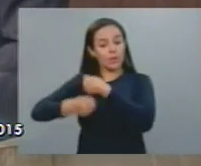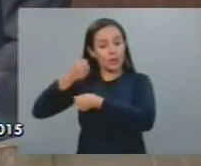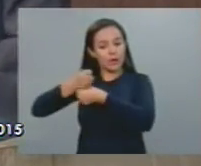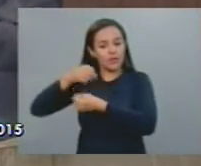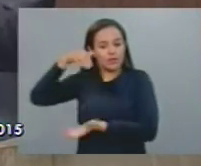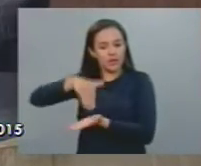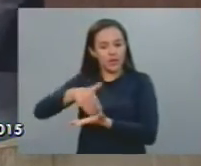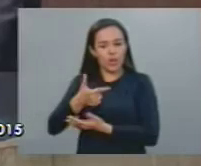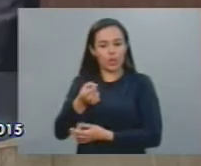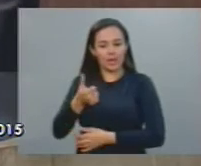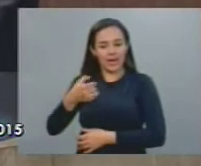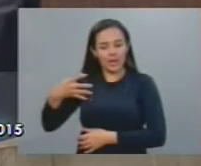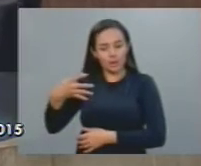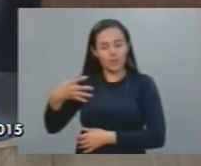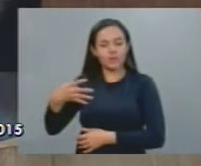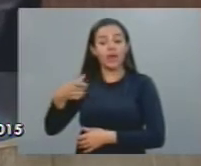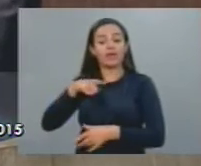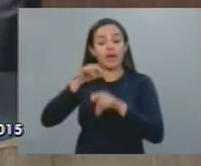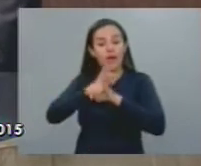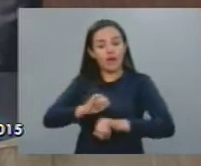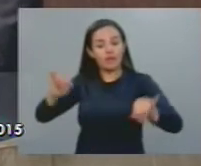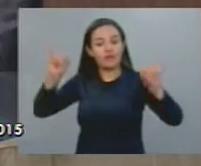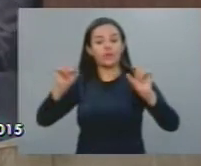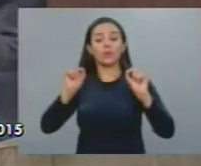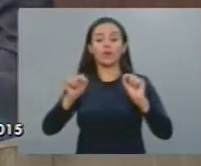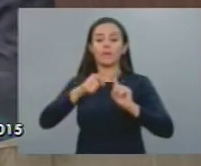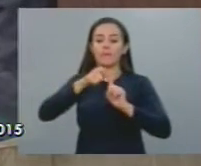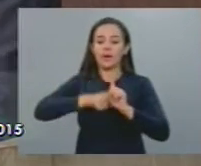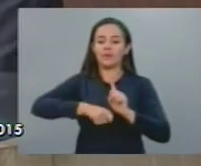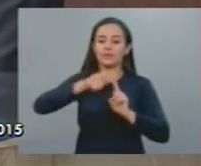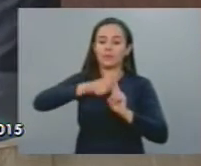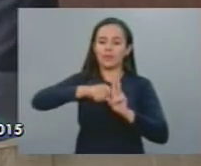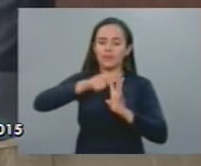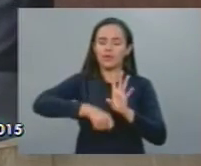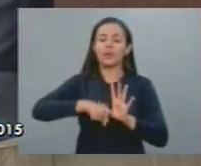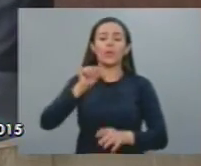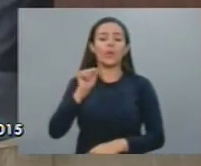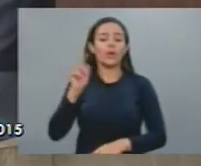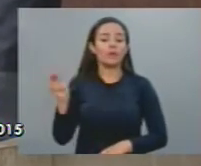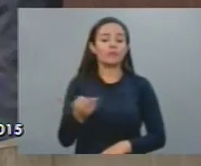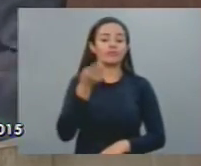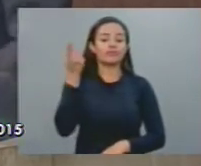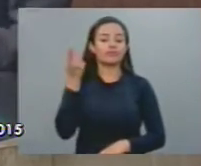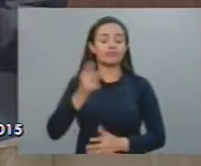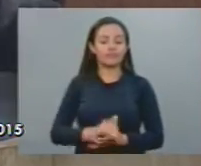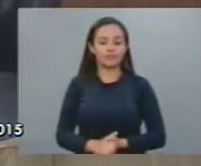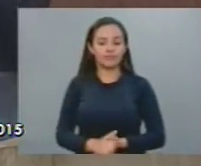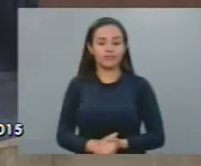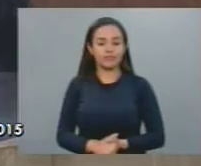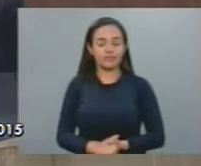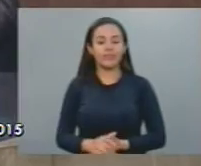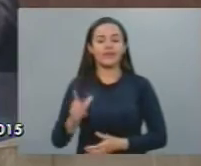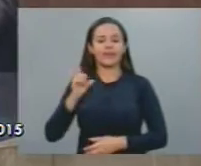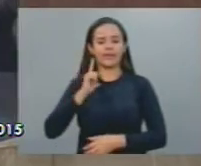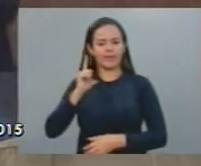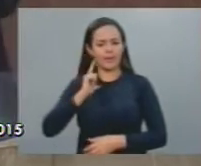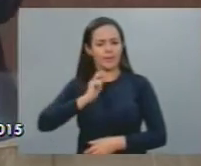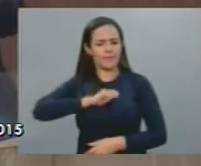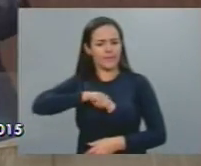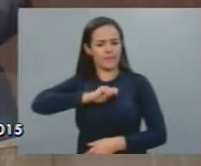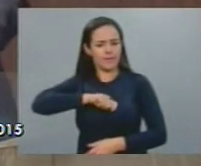ajuste, que todos os meses nós assistimos a essa